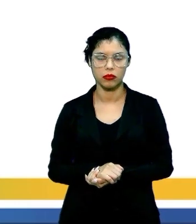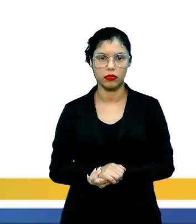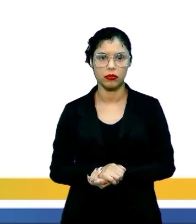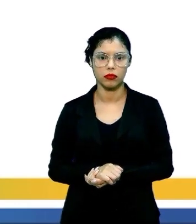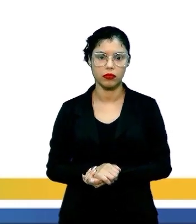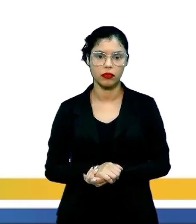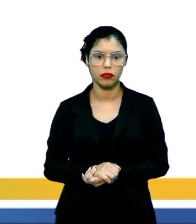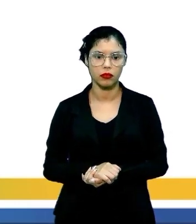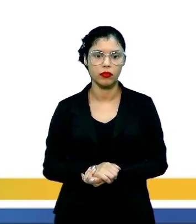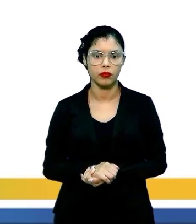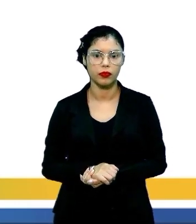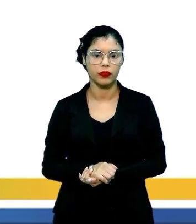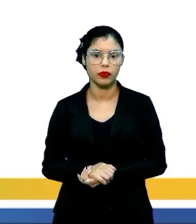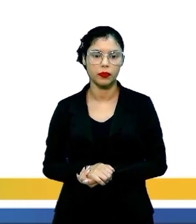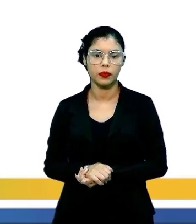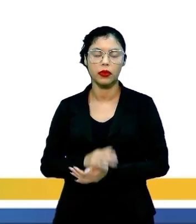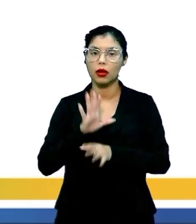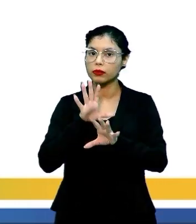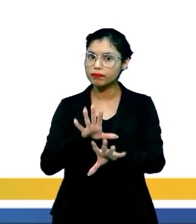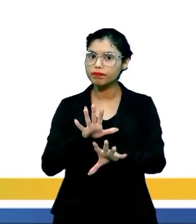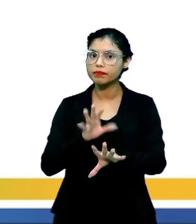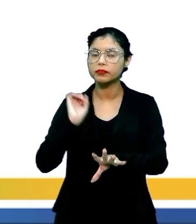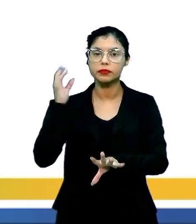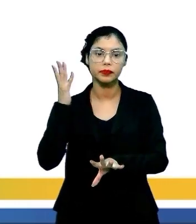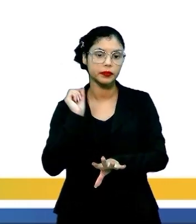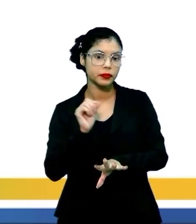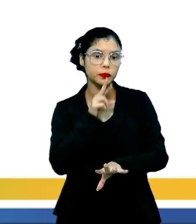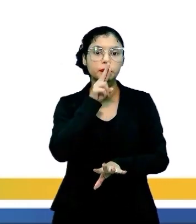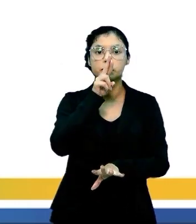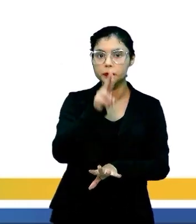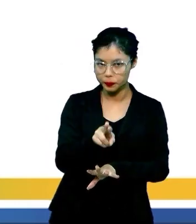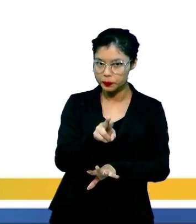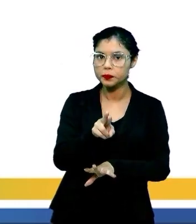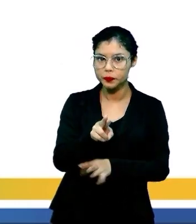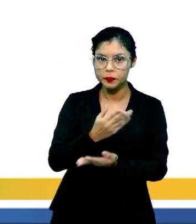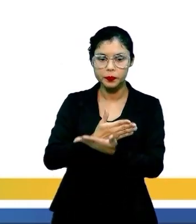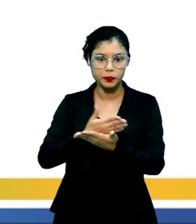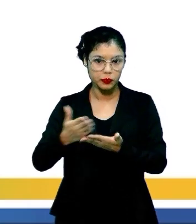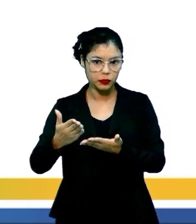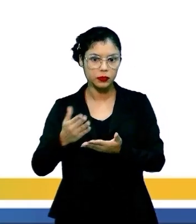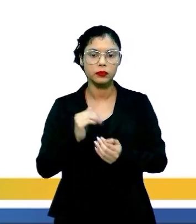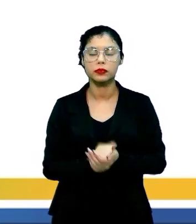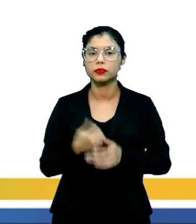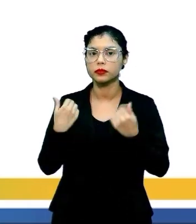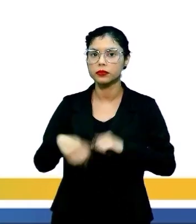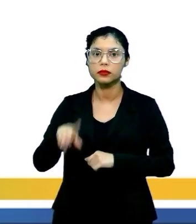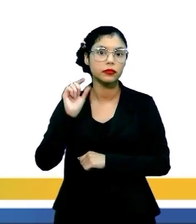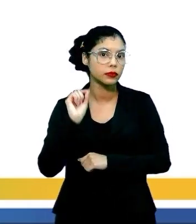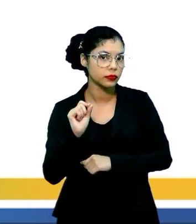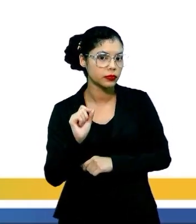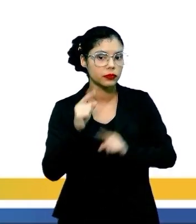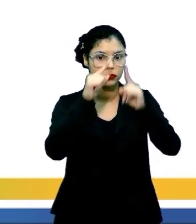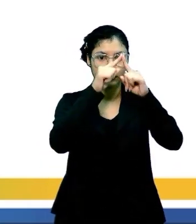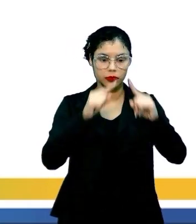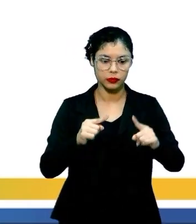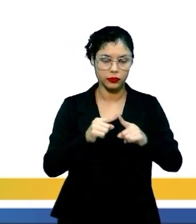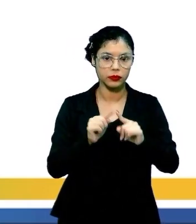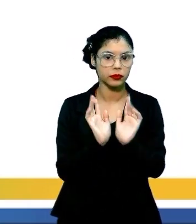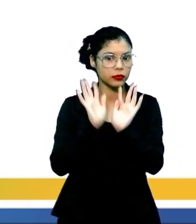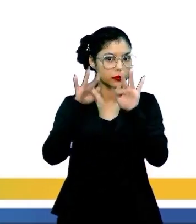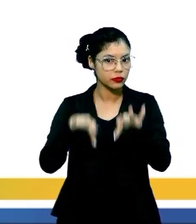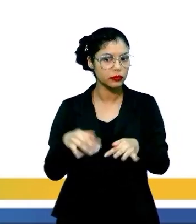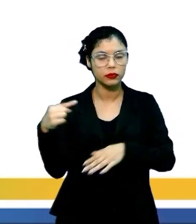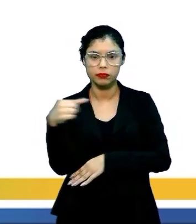3. A partir disso, para se calcular esse deslocamento escalar, levamos em consideração posição